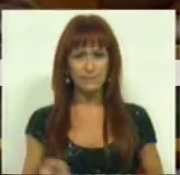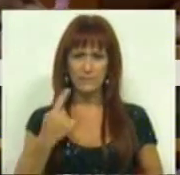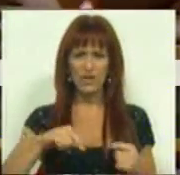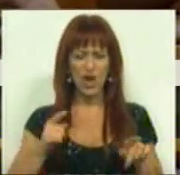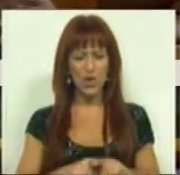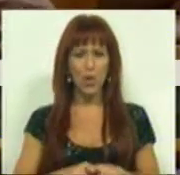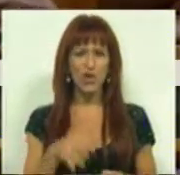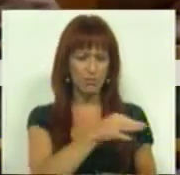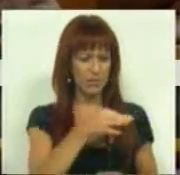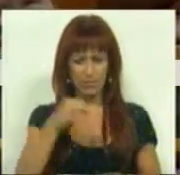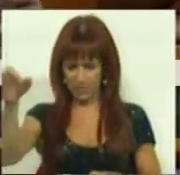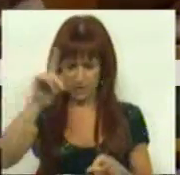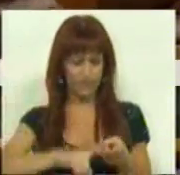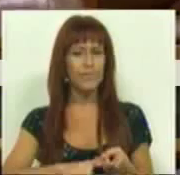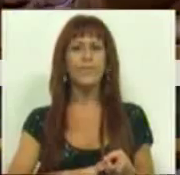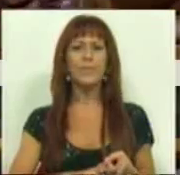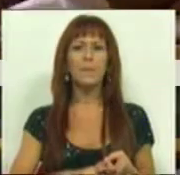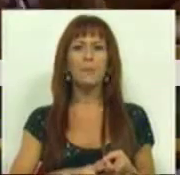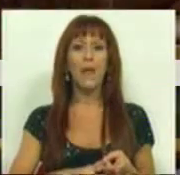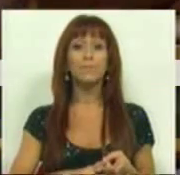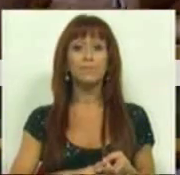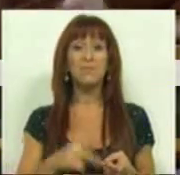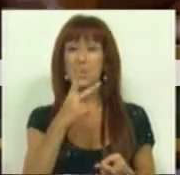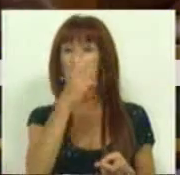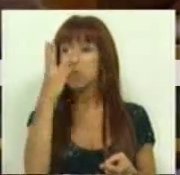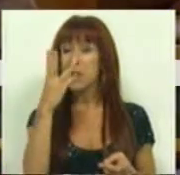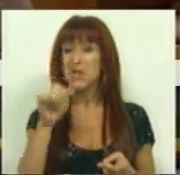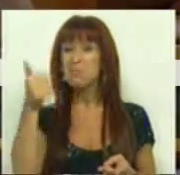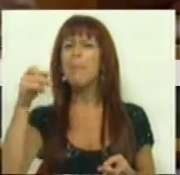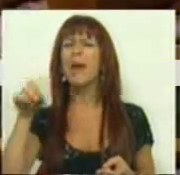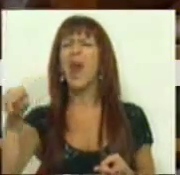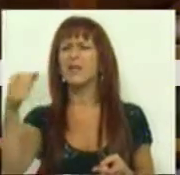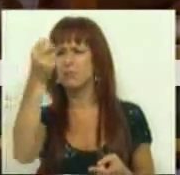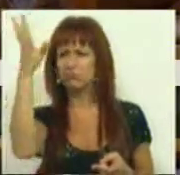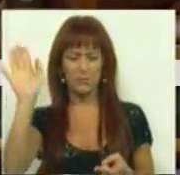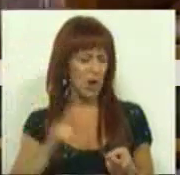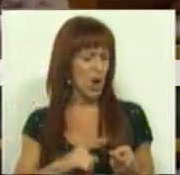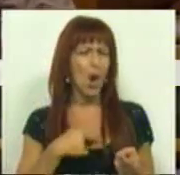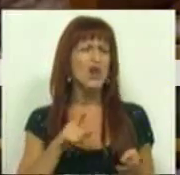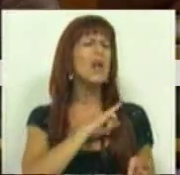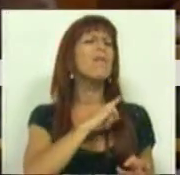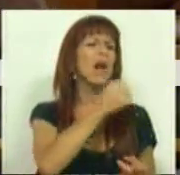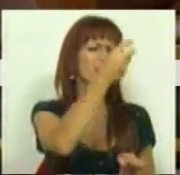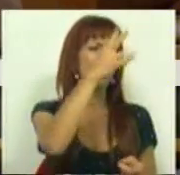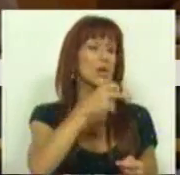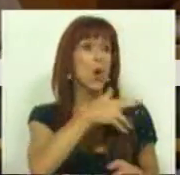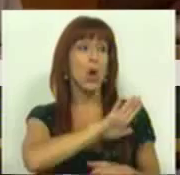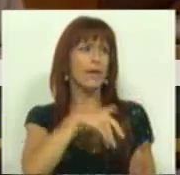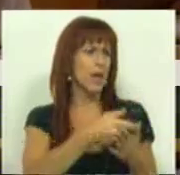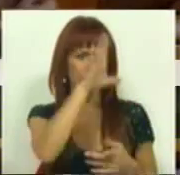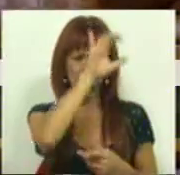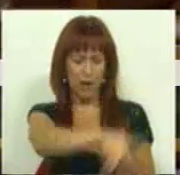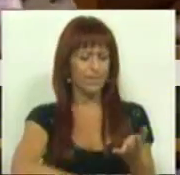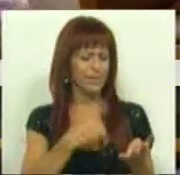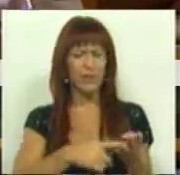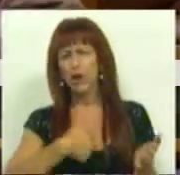nós temos as PPPs, que são 2 ou 3 BPNs, nós temos privatizações ruinosas para o